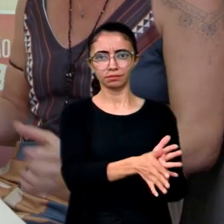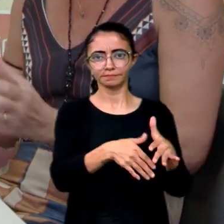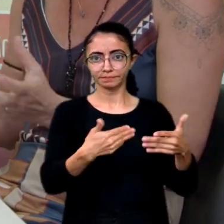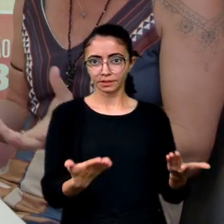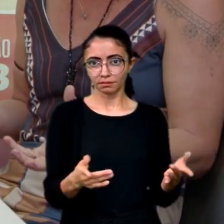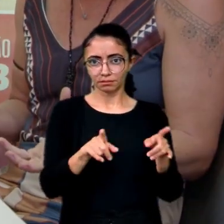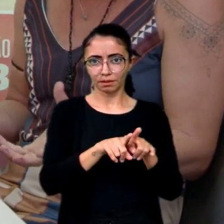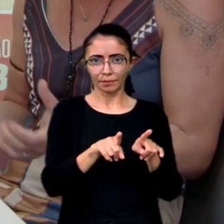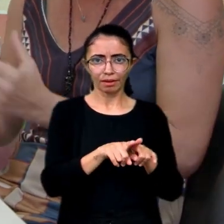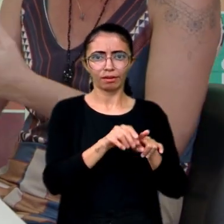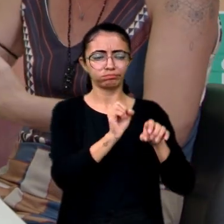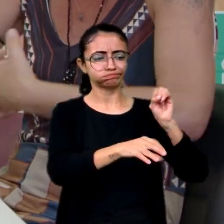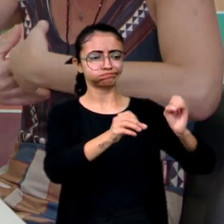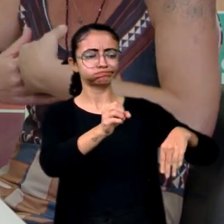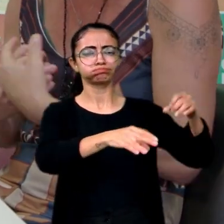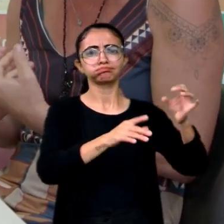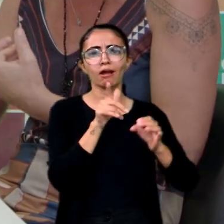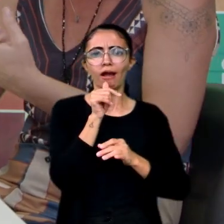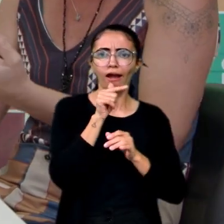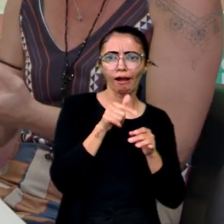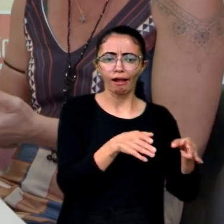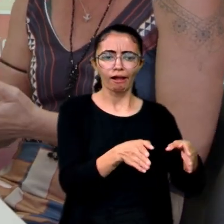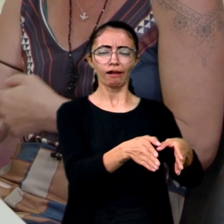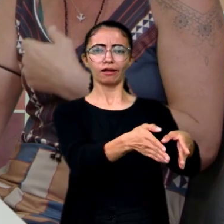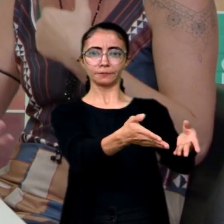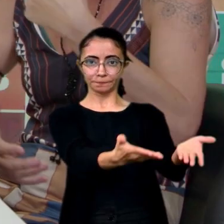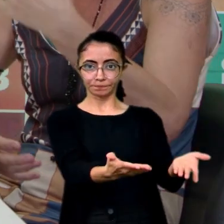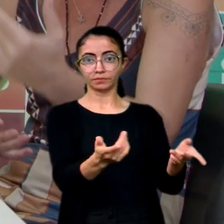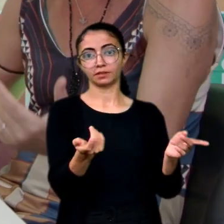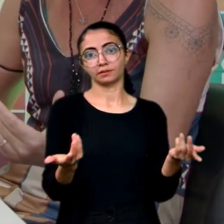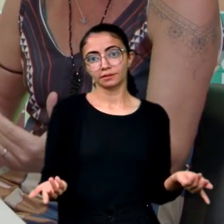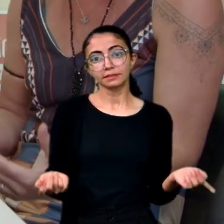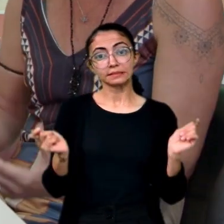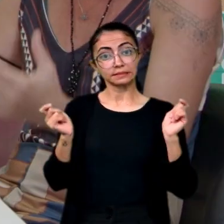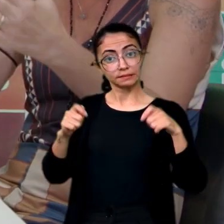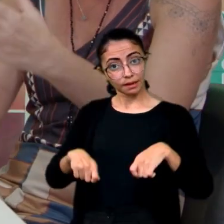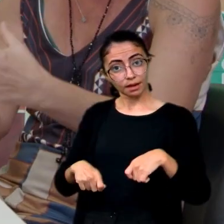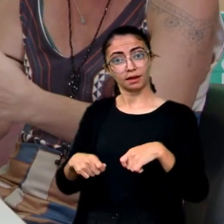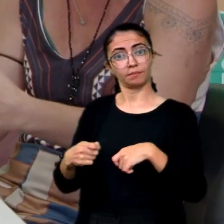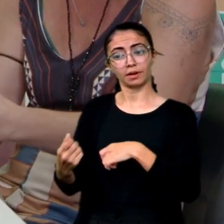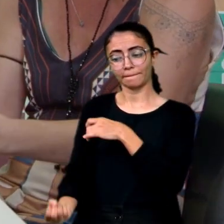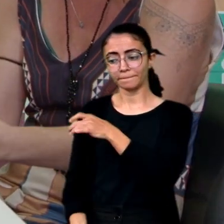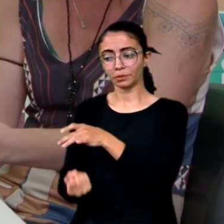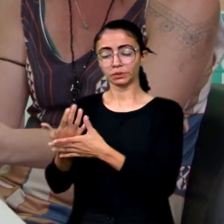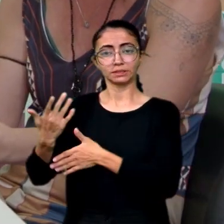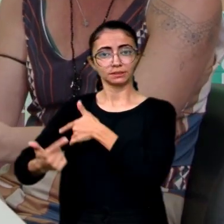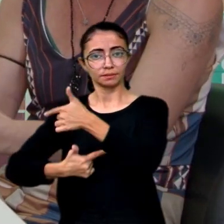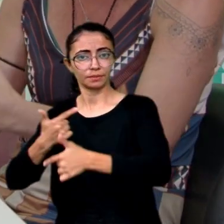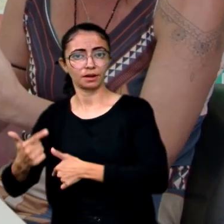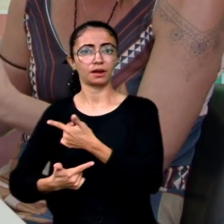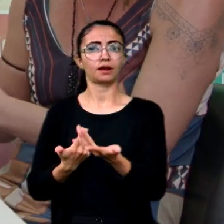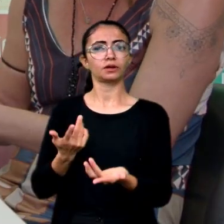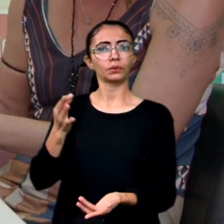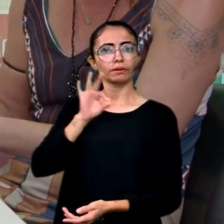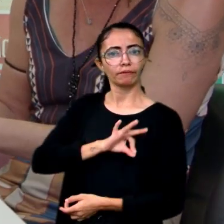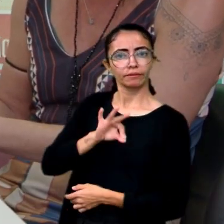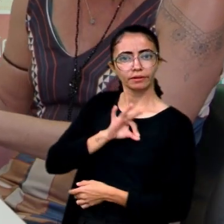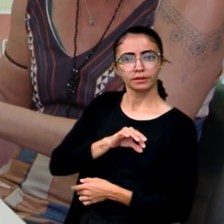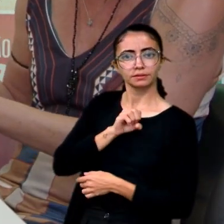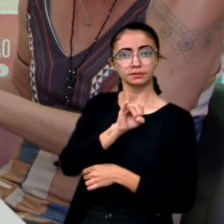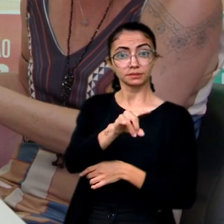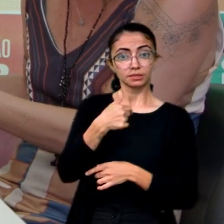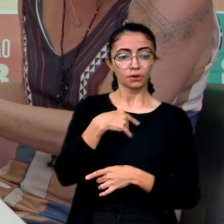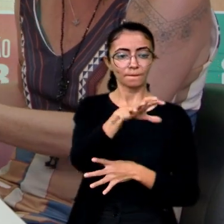água, contaminando tudo, sendo que eu posso gerar emprego, renda, transformando o resíduo em